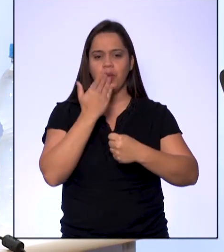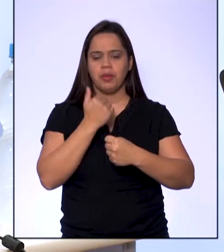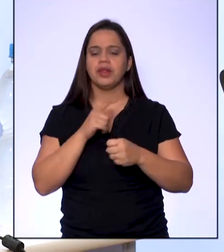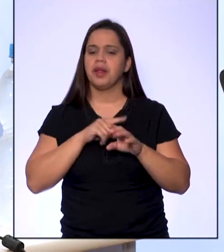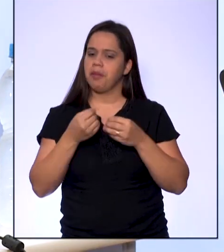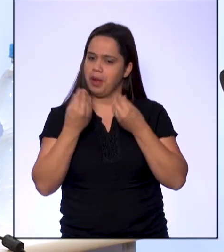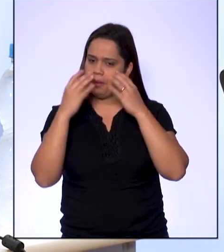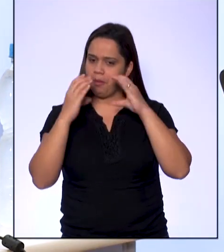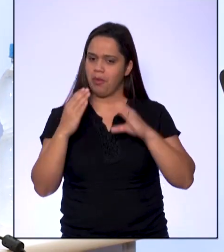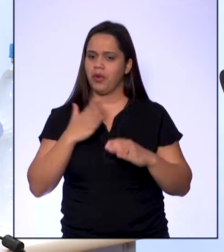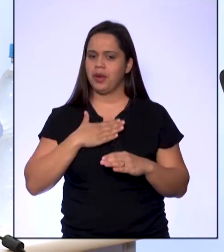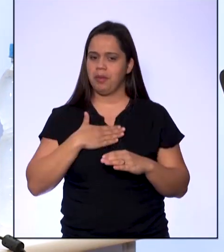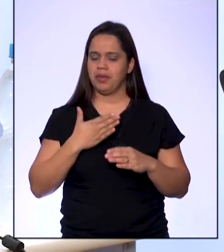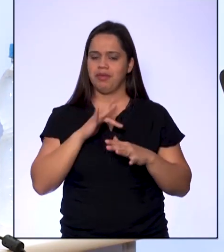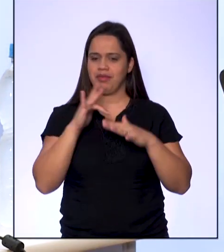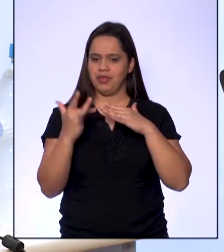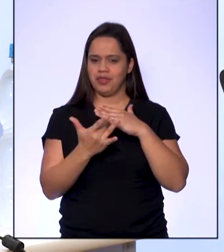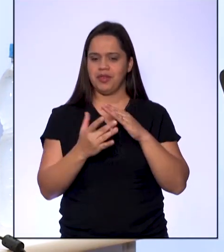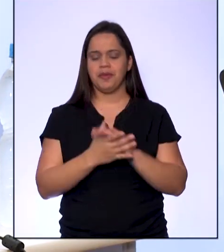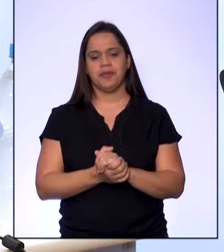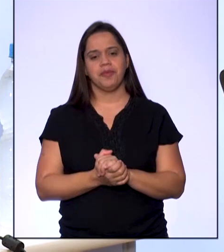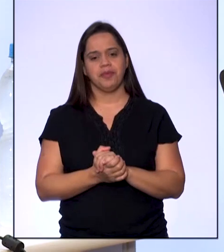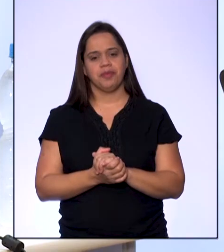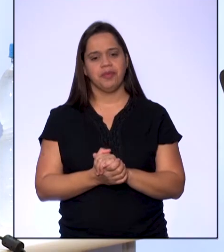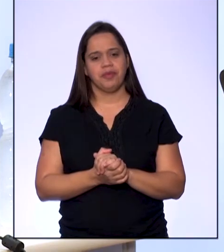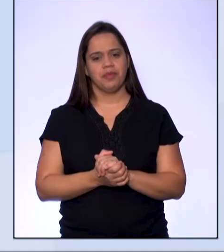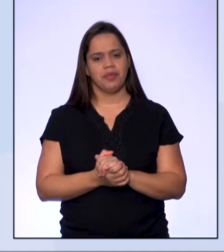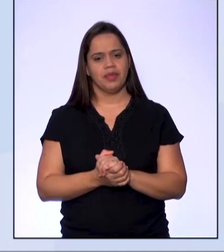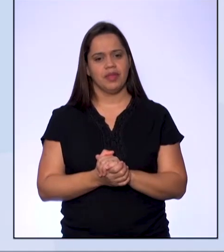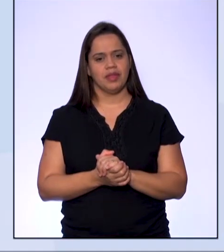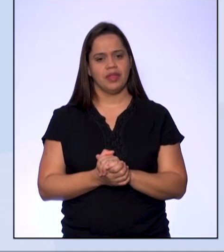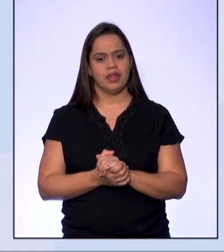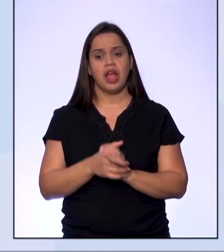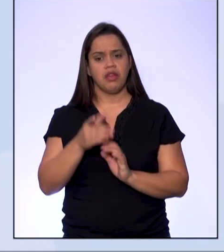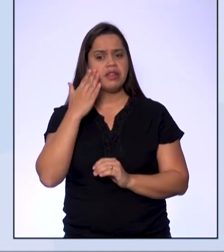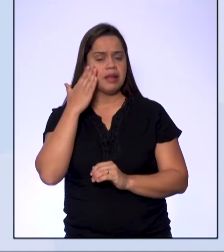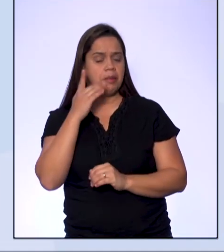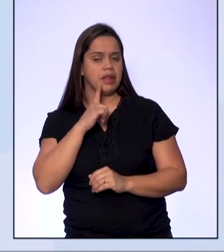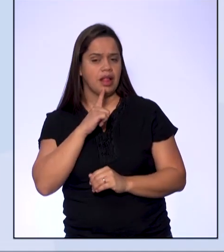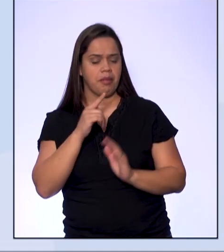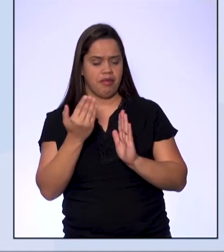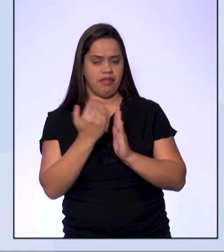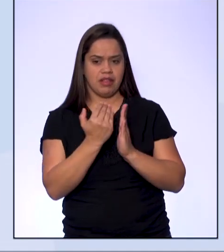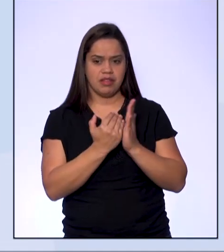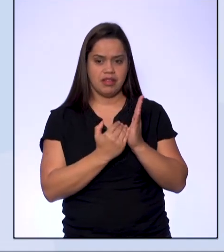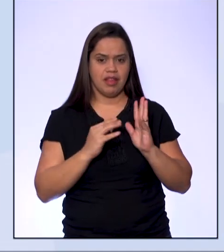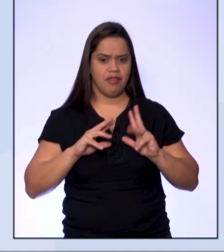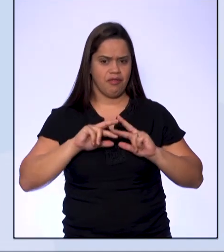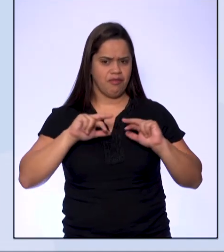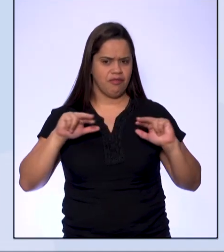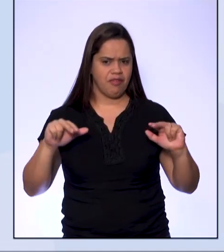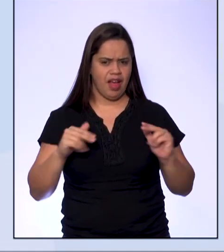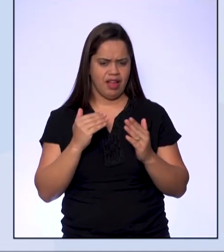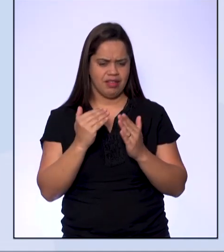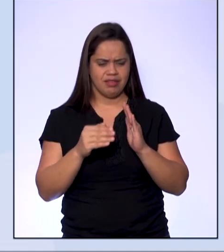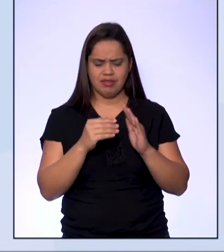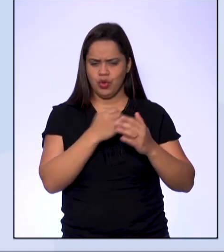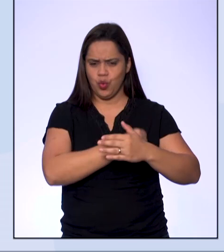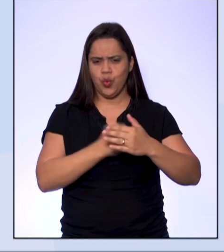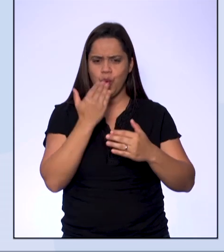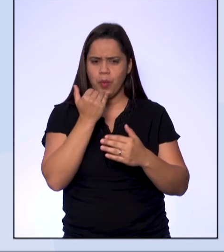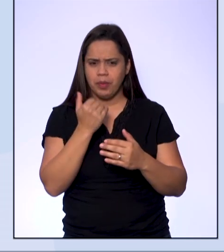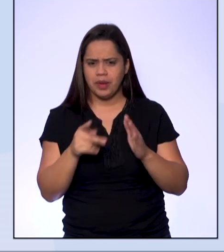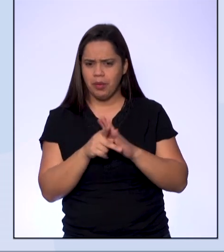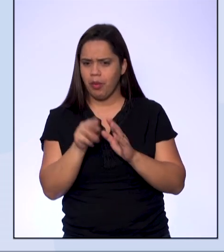páginas. Você sabe que dá para fazer muitas receitas utilizando mel de abelha? Assim, nós já até respondemos, né? Sim, nossa. Pão de